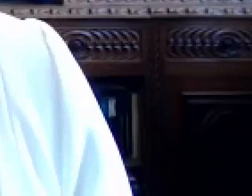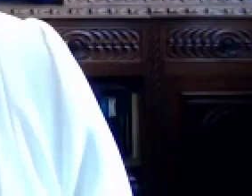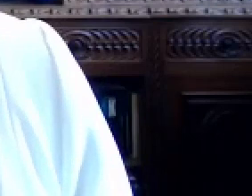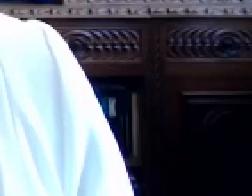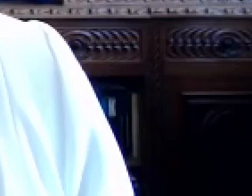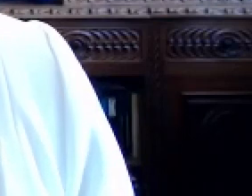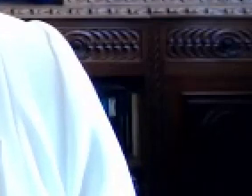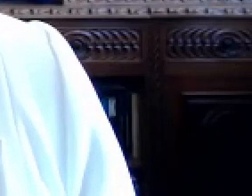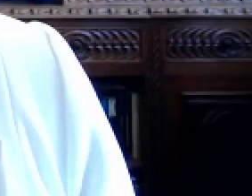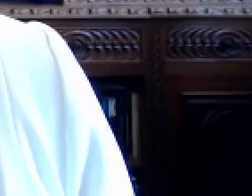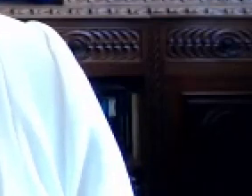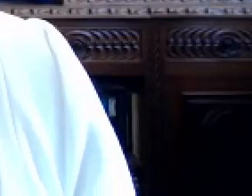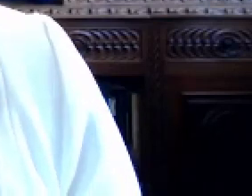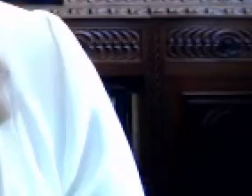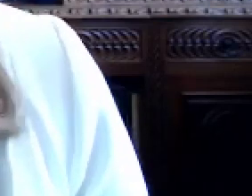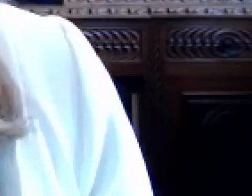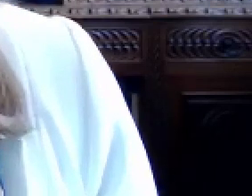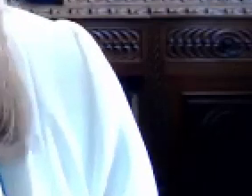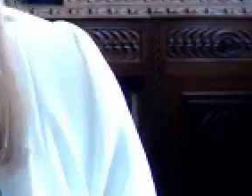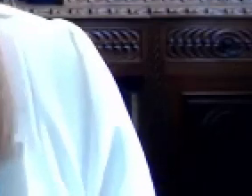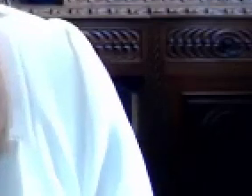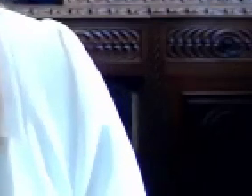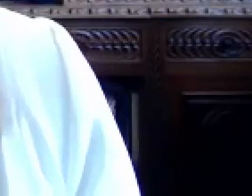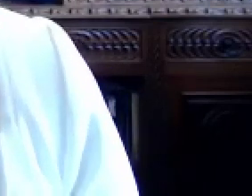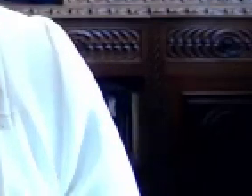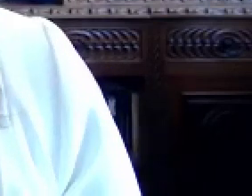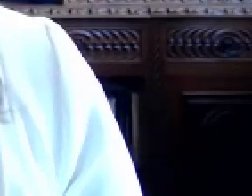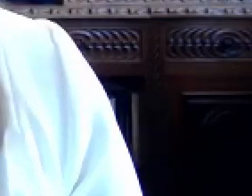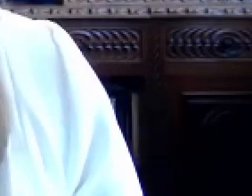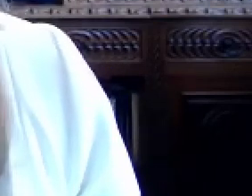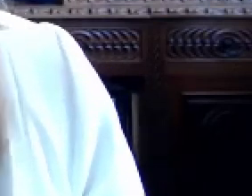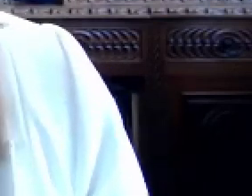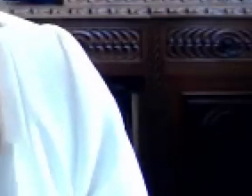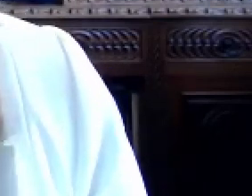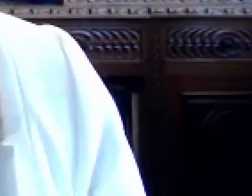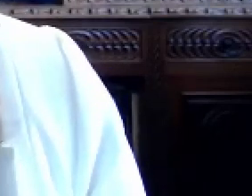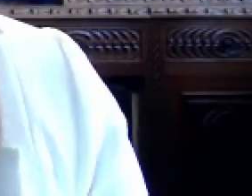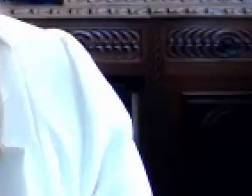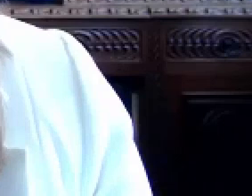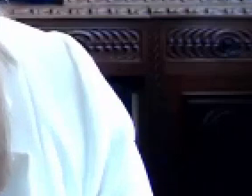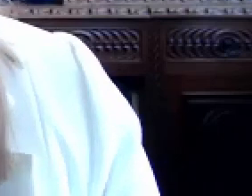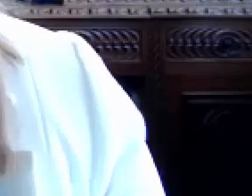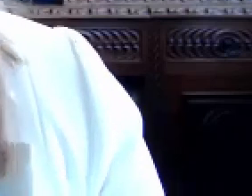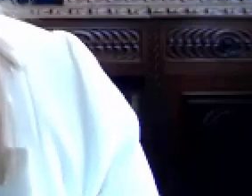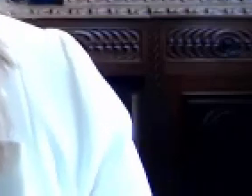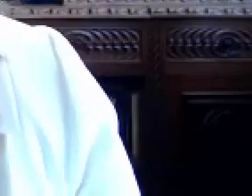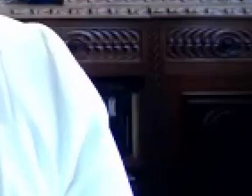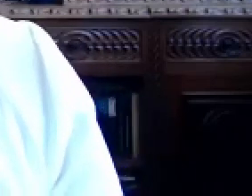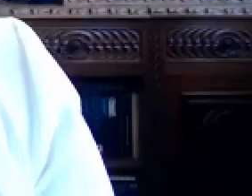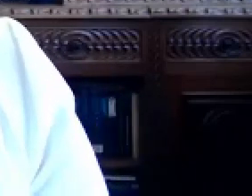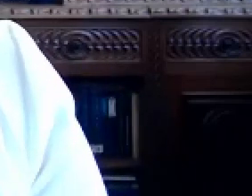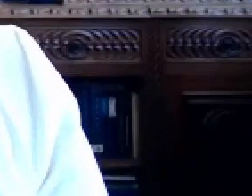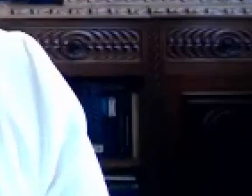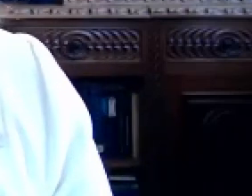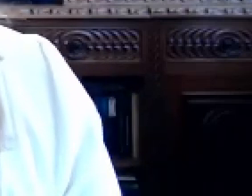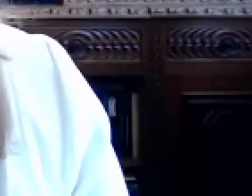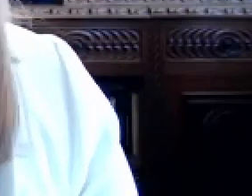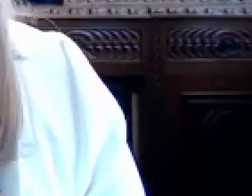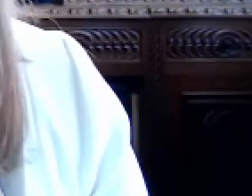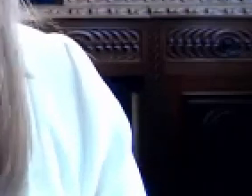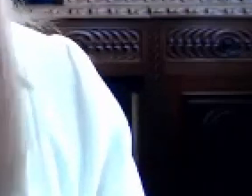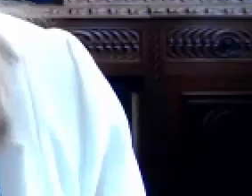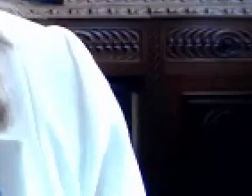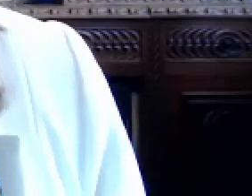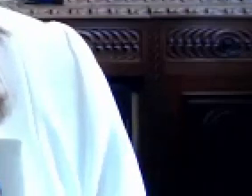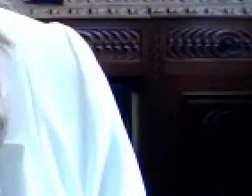de acordos de mérito firmados em IRDR. Tudo isso demonstra que é preciso, sim, conhecer melhor e investir